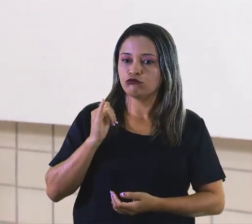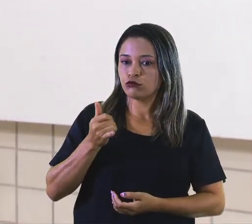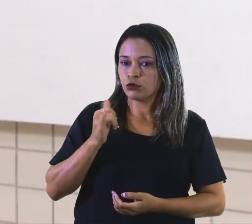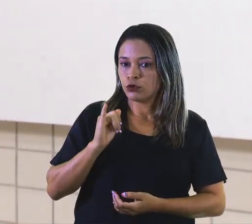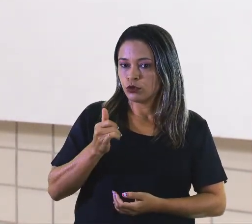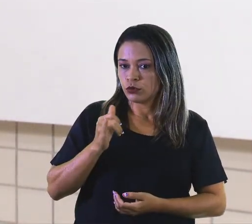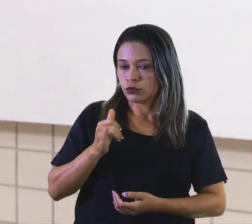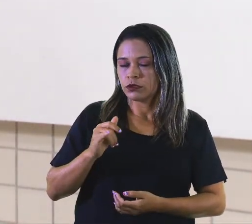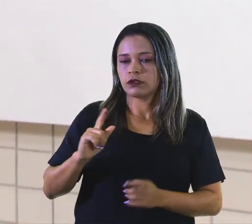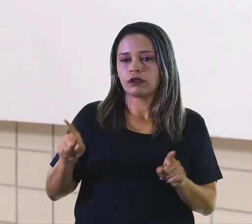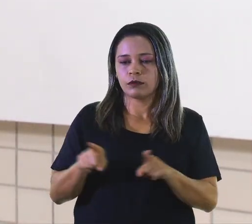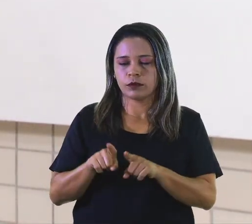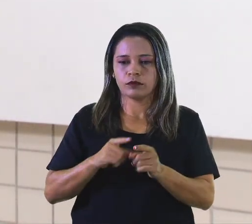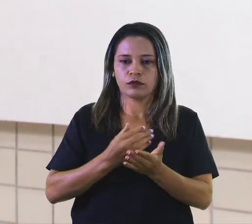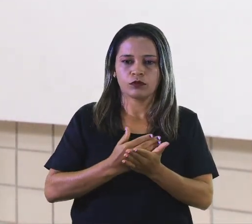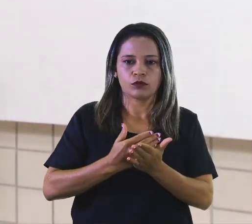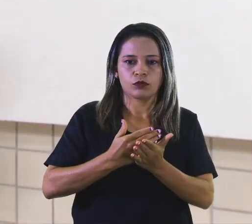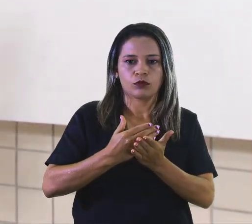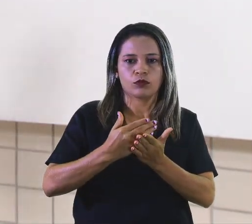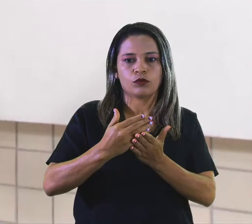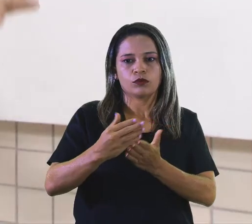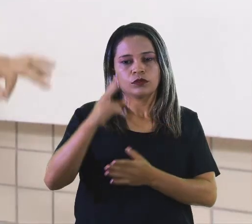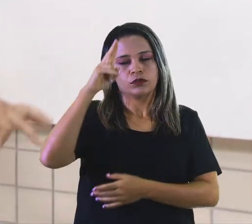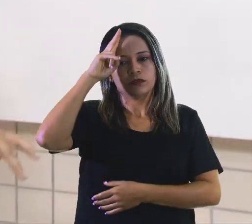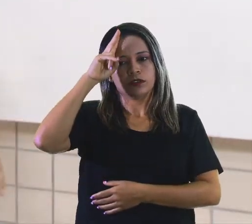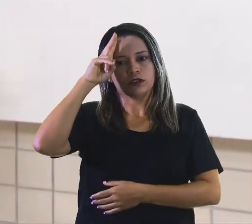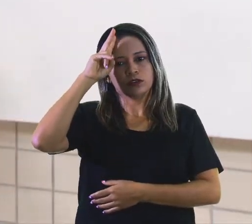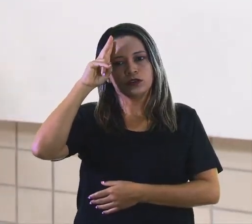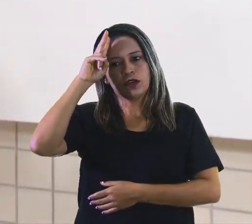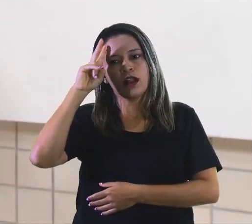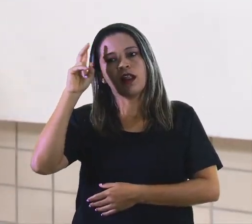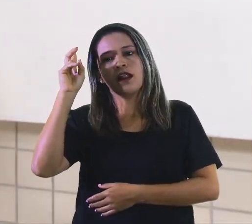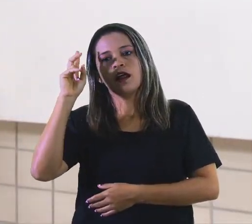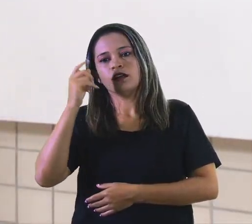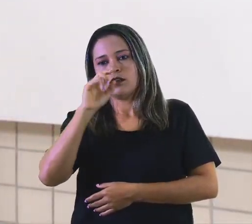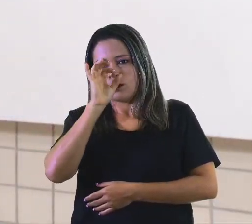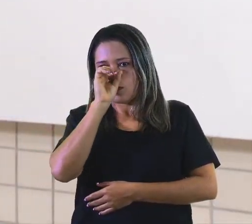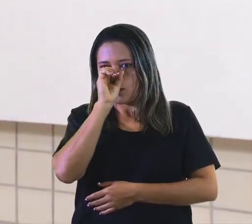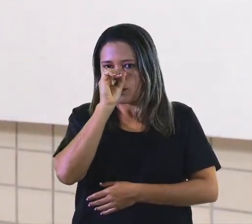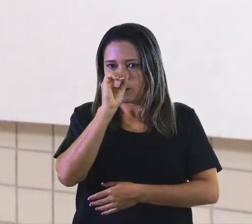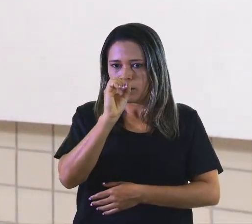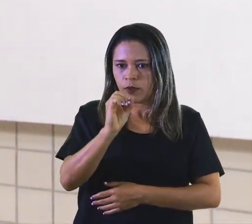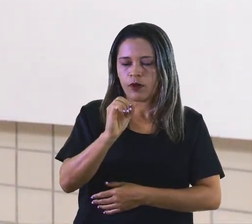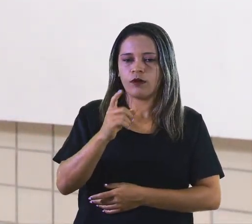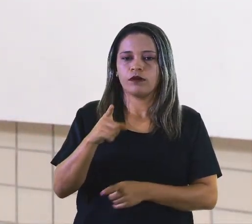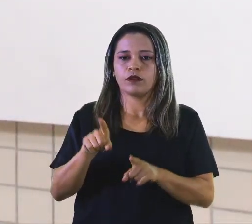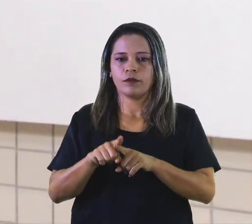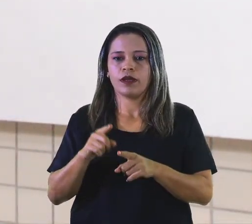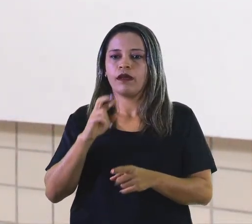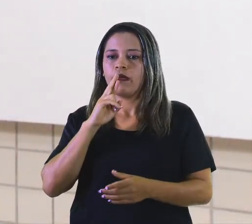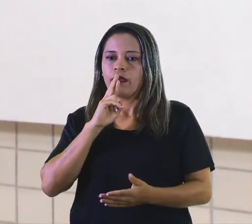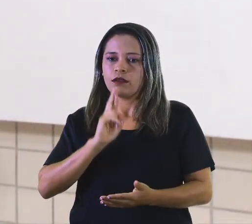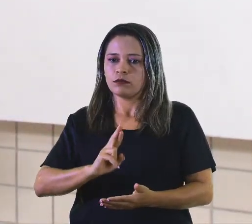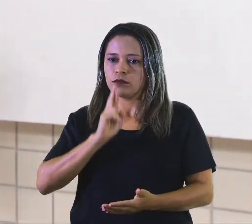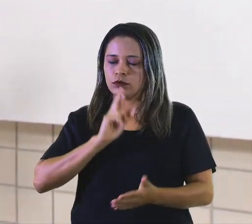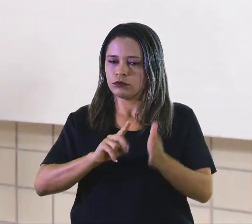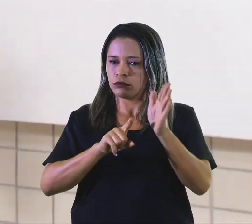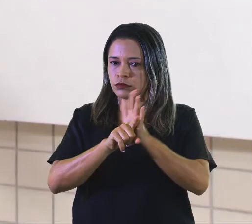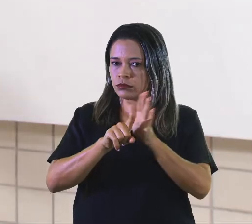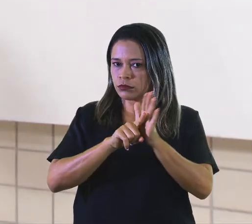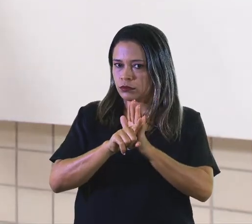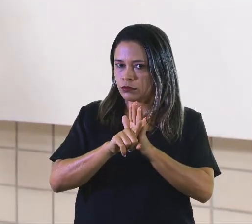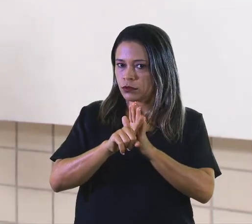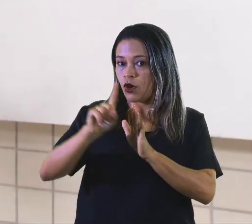vamos continuar sobre a história lá do Pinóquio e terminar de responder aquelas questões. Aquelas